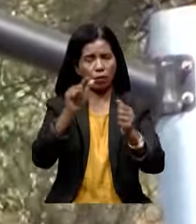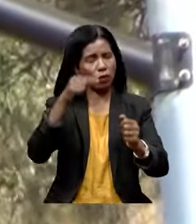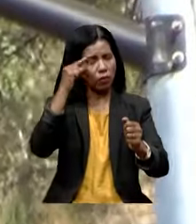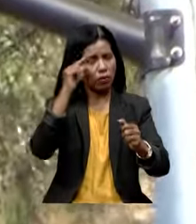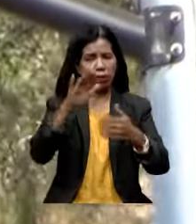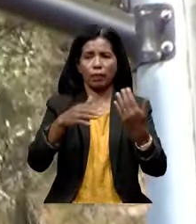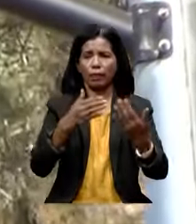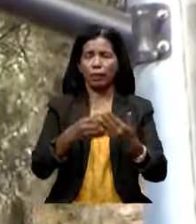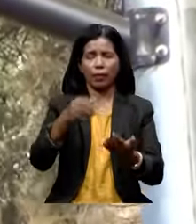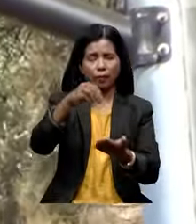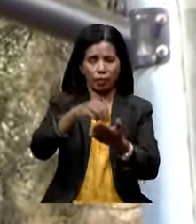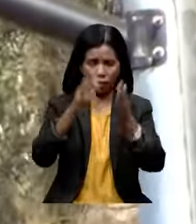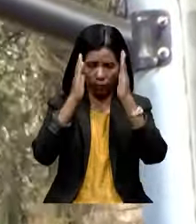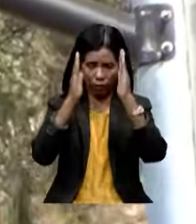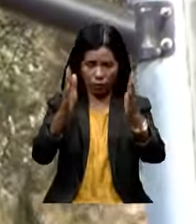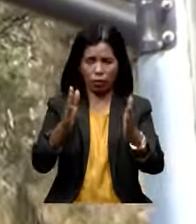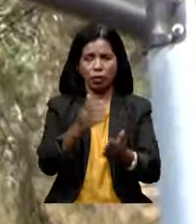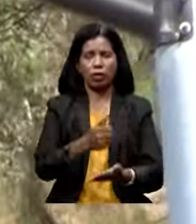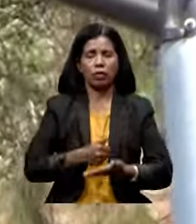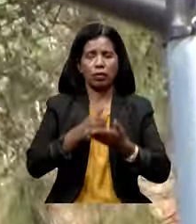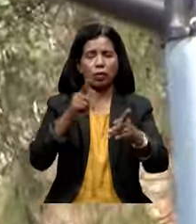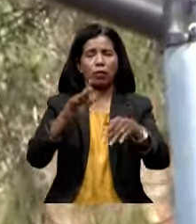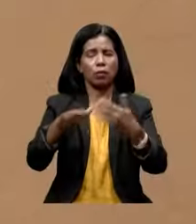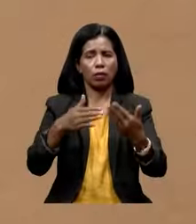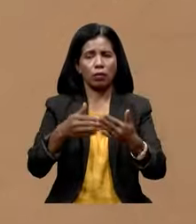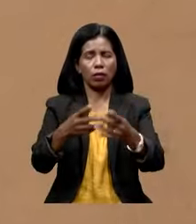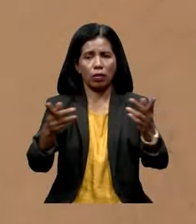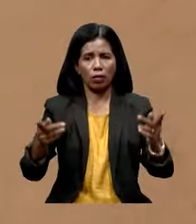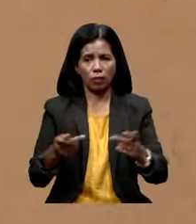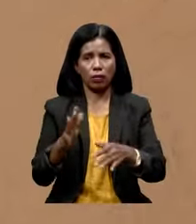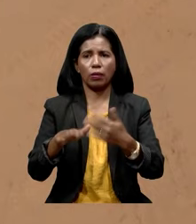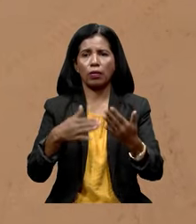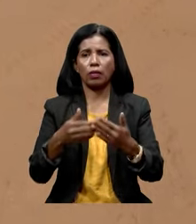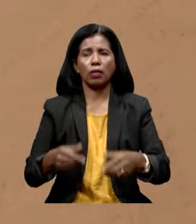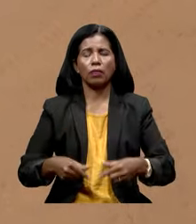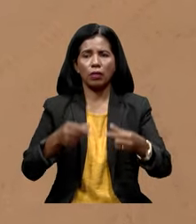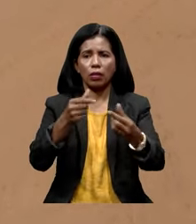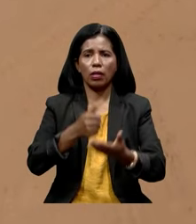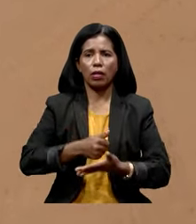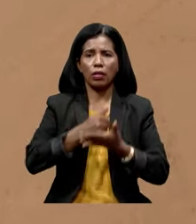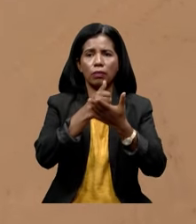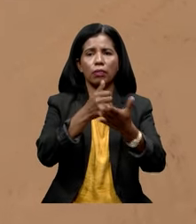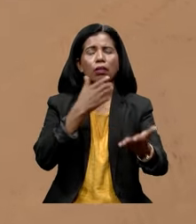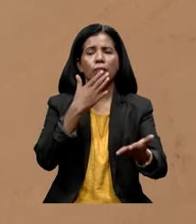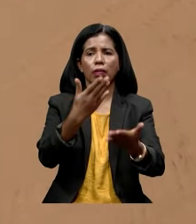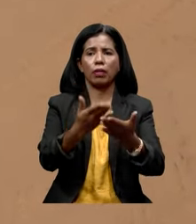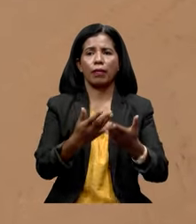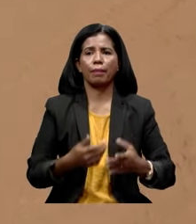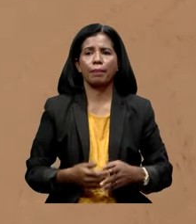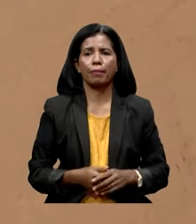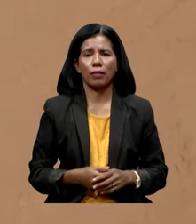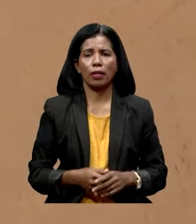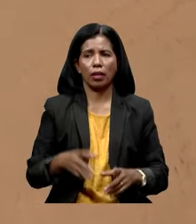Central, onde tal matam para peregrinos sira e a fato em concentração, onde foi atendimento no BDA. É dia